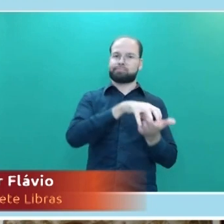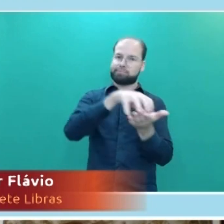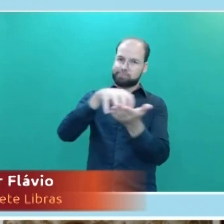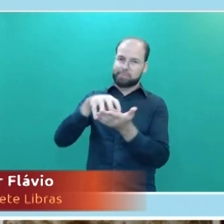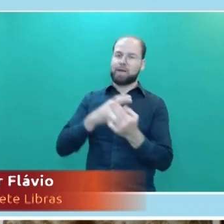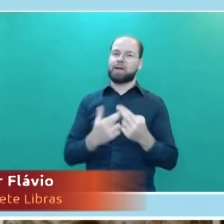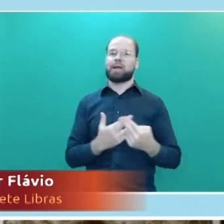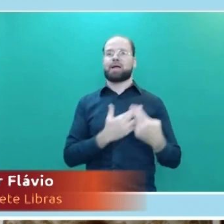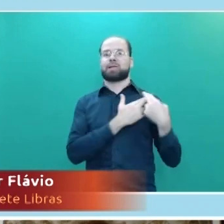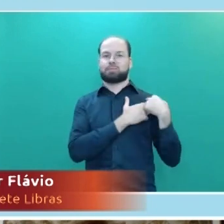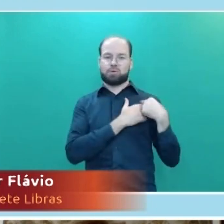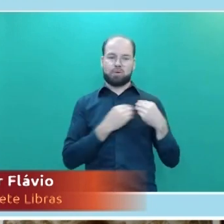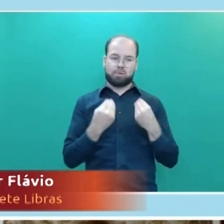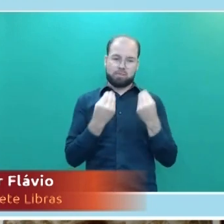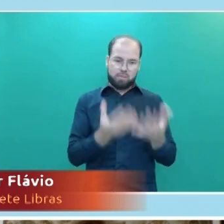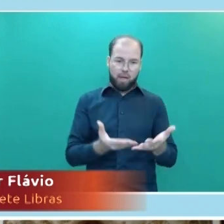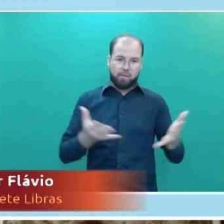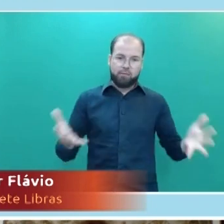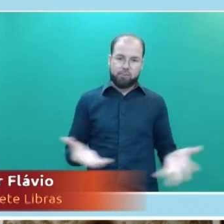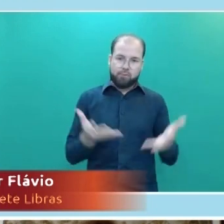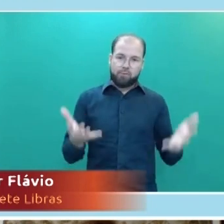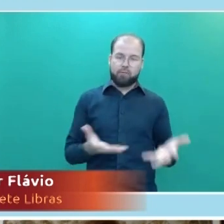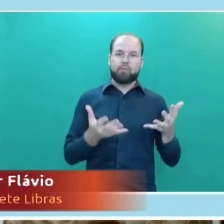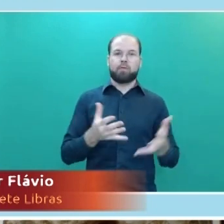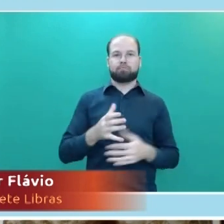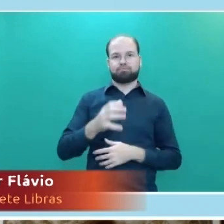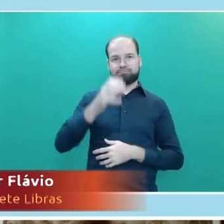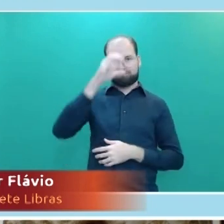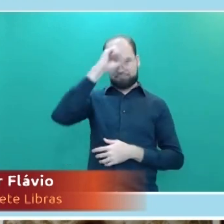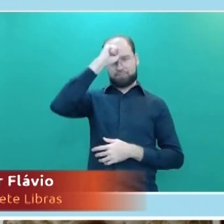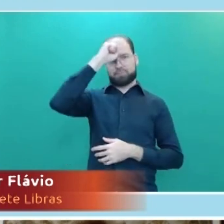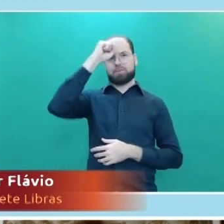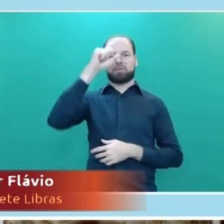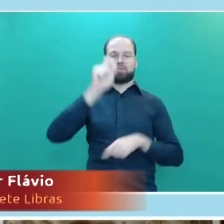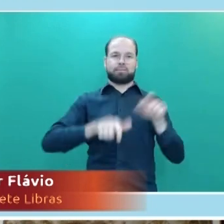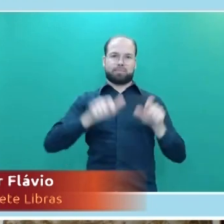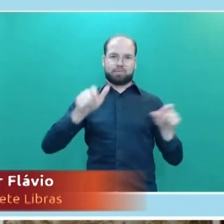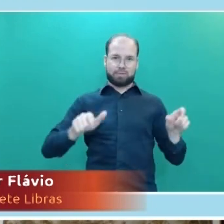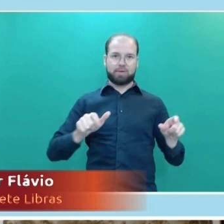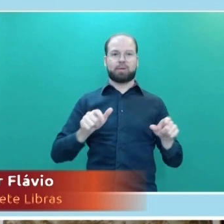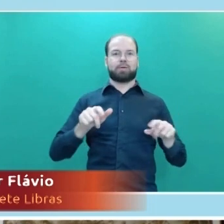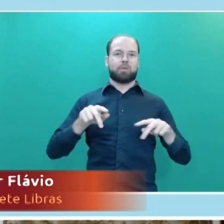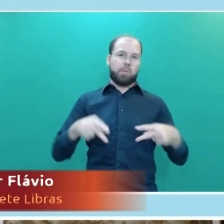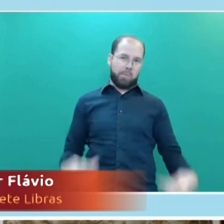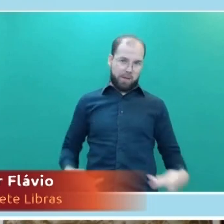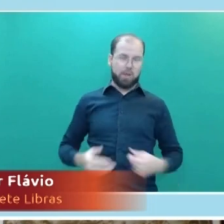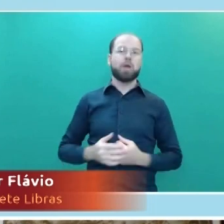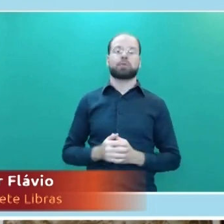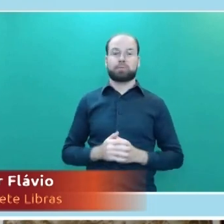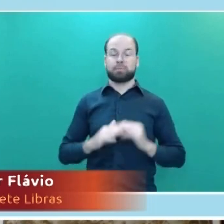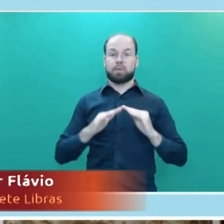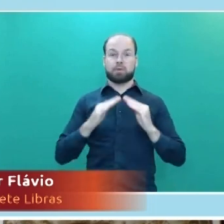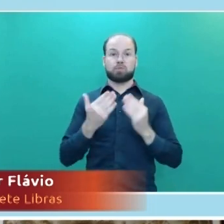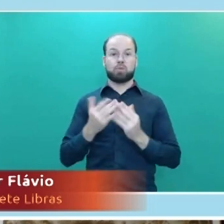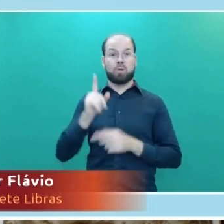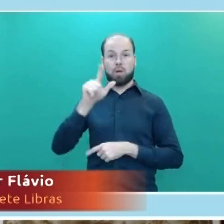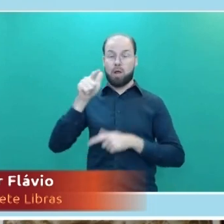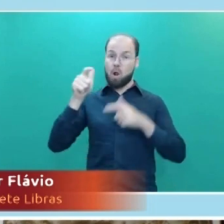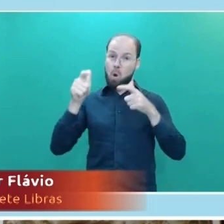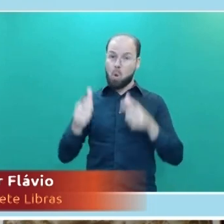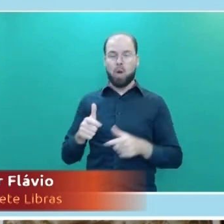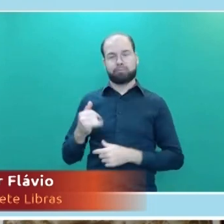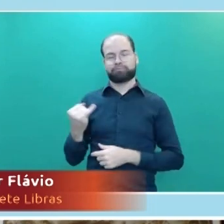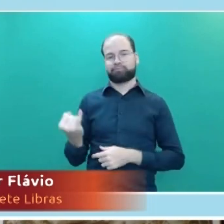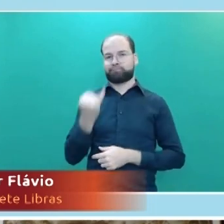né, por a formação do ser humano e do indivíduo, né, e do cidadão. A escola é um lugar fundamental para que